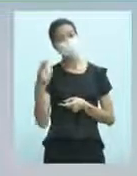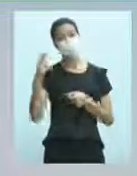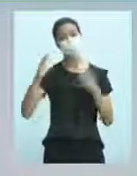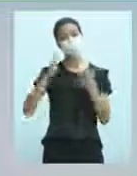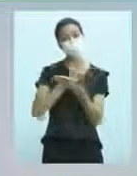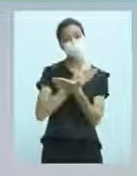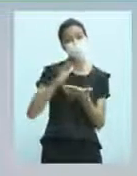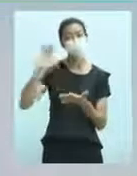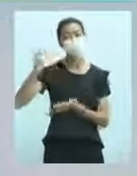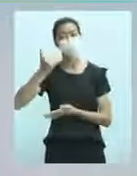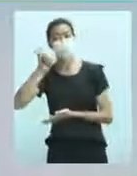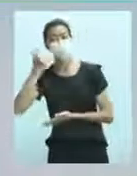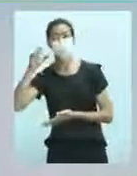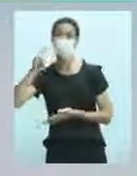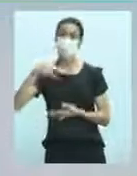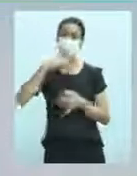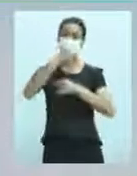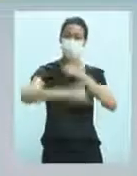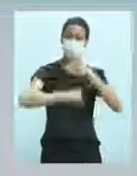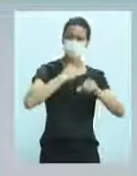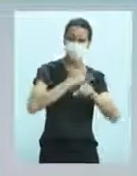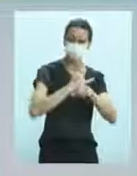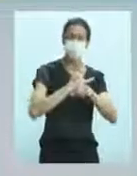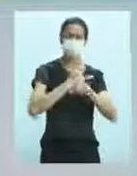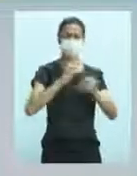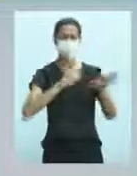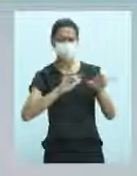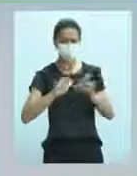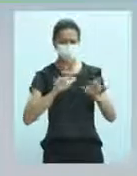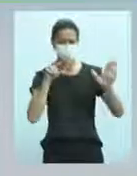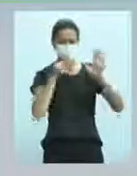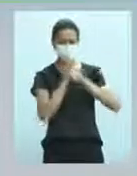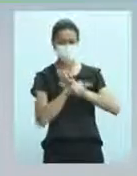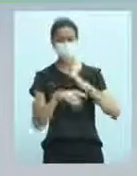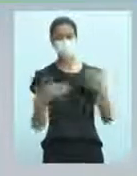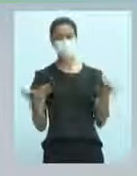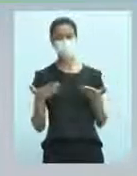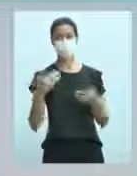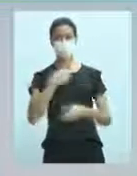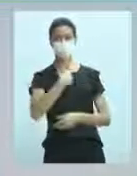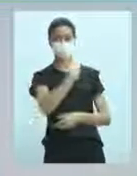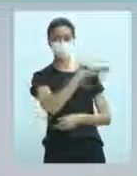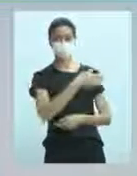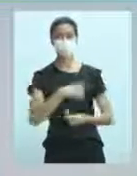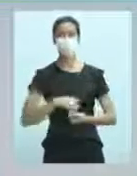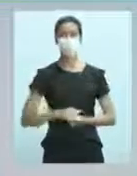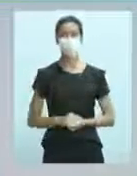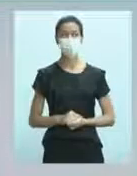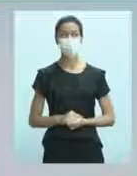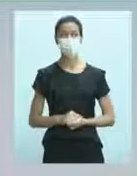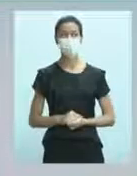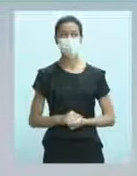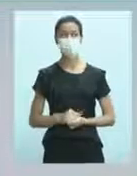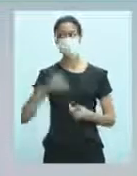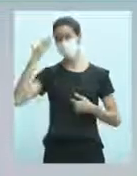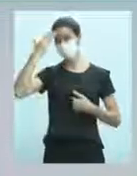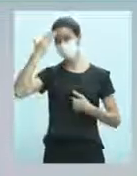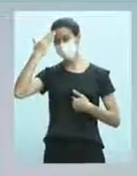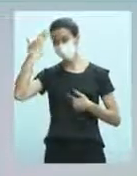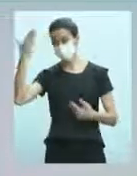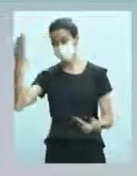da imprensa e principalmente dos internautas que acessam esse nosso site obrigada